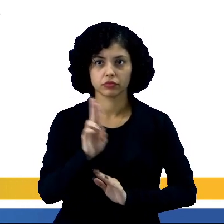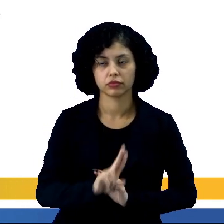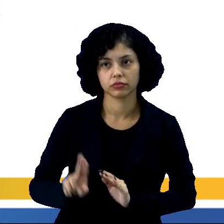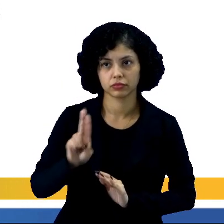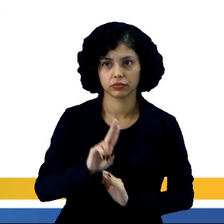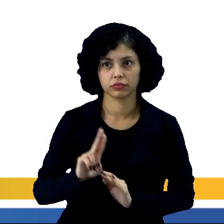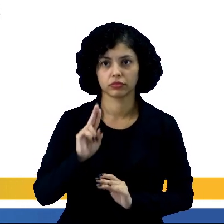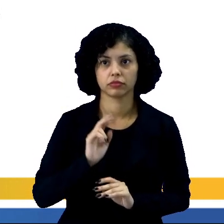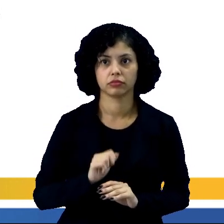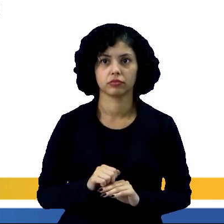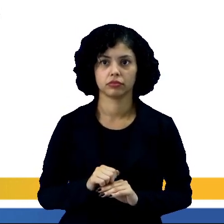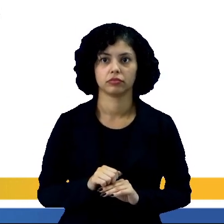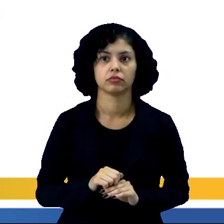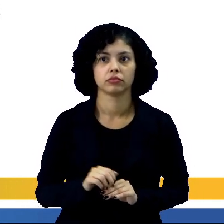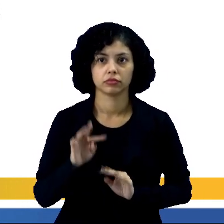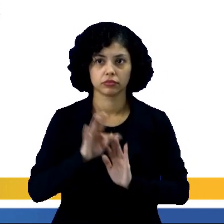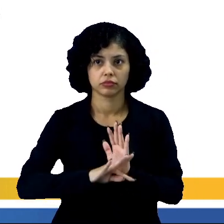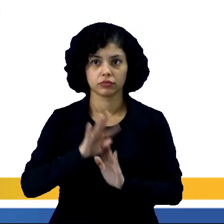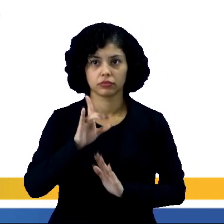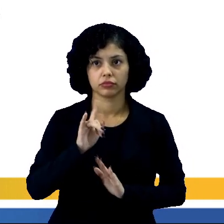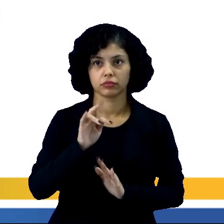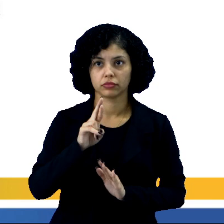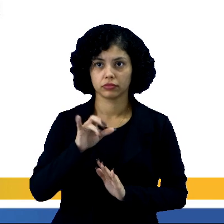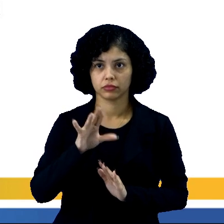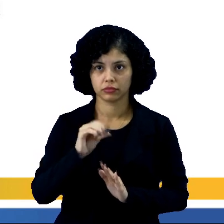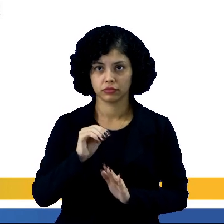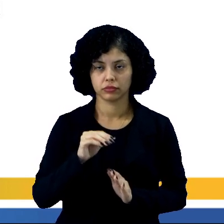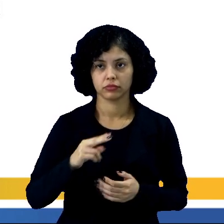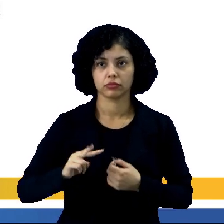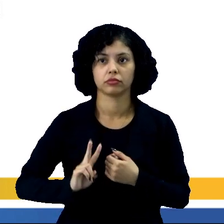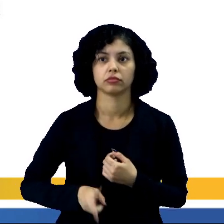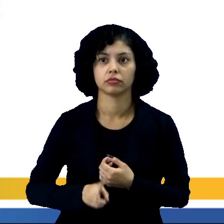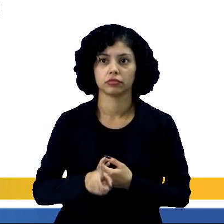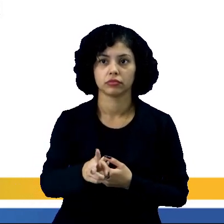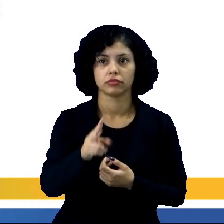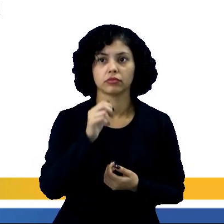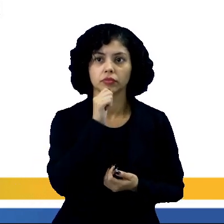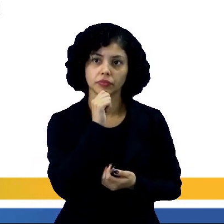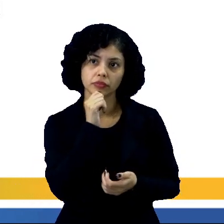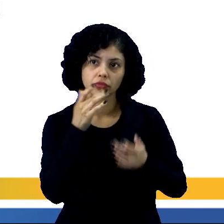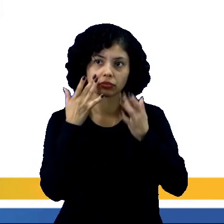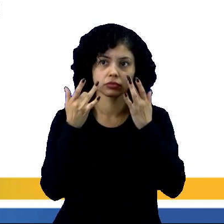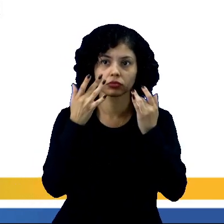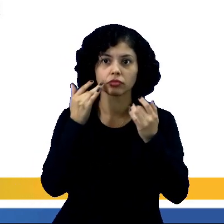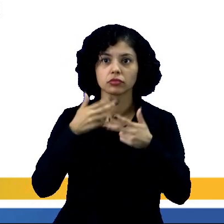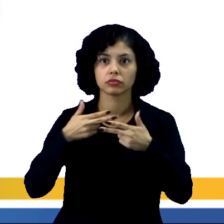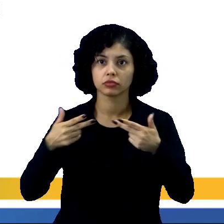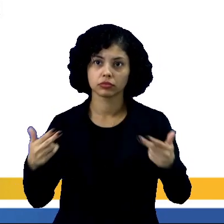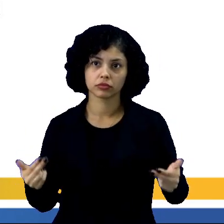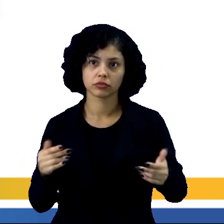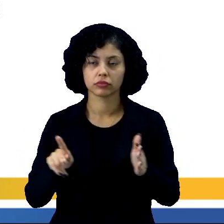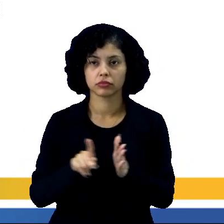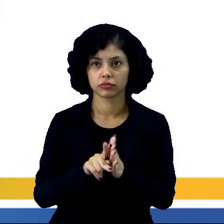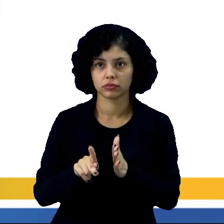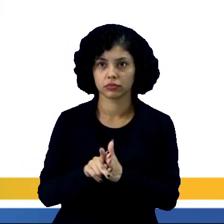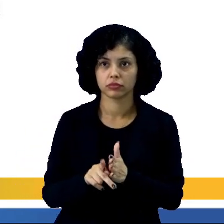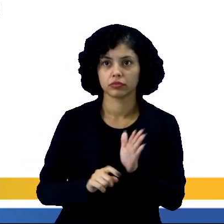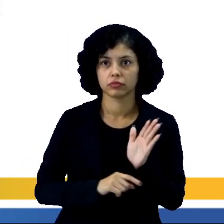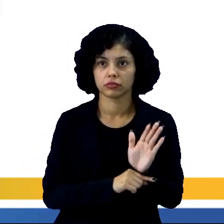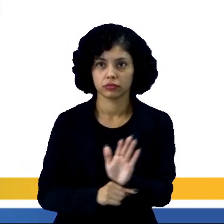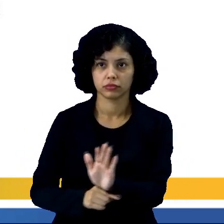vai utilizar. O texto dramático serve com frequência, tá? O teatro, que tem